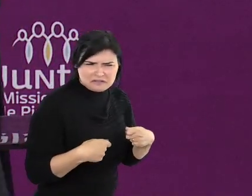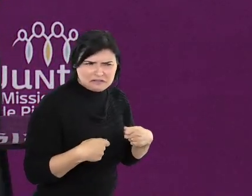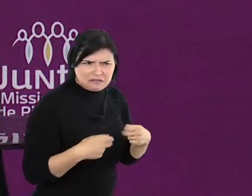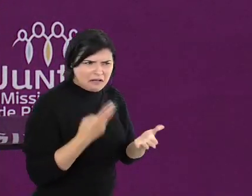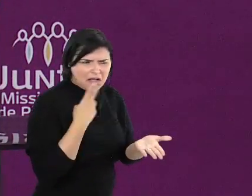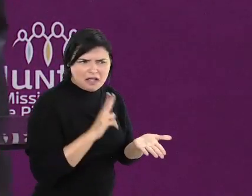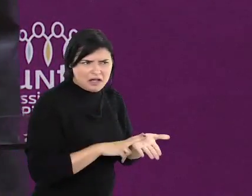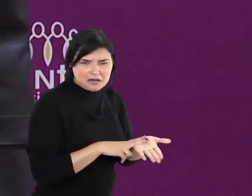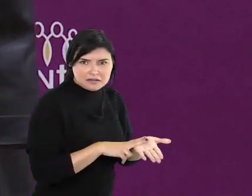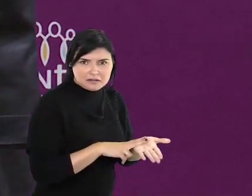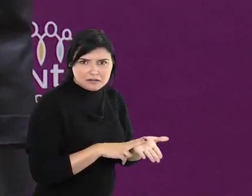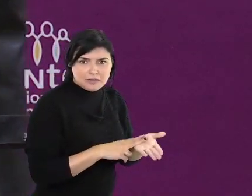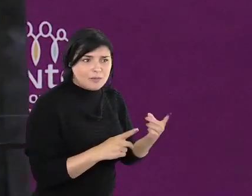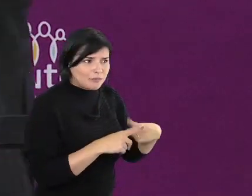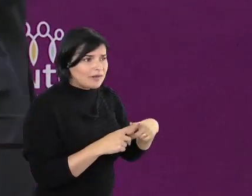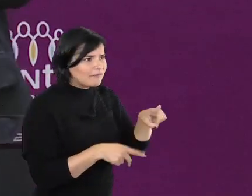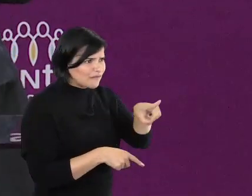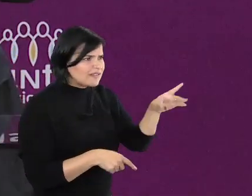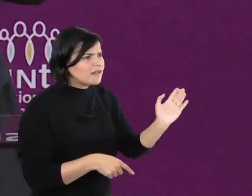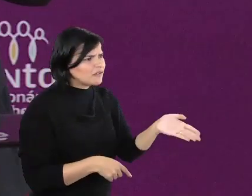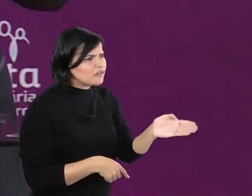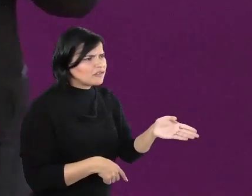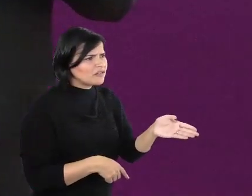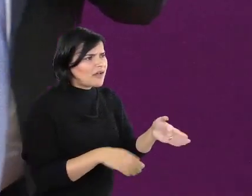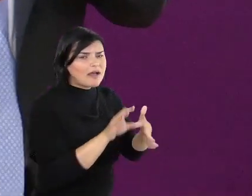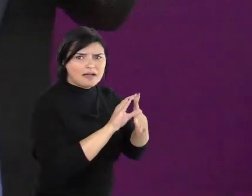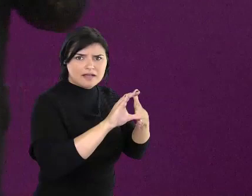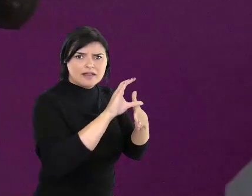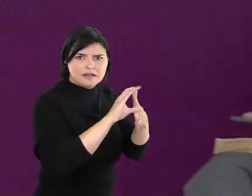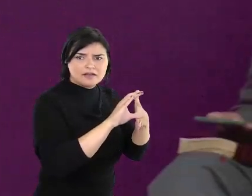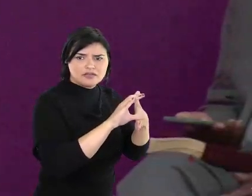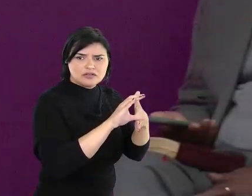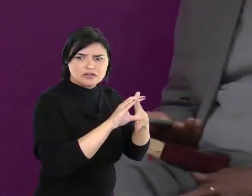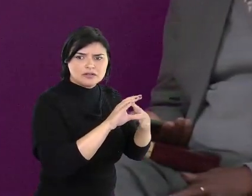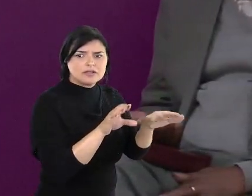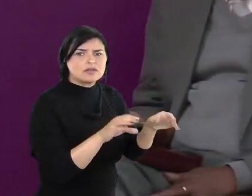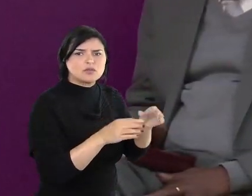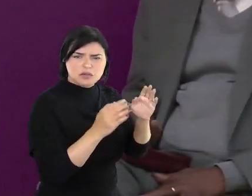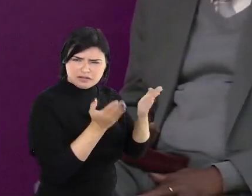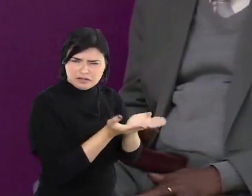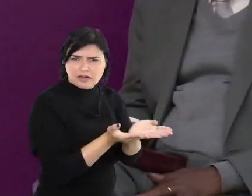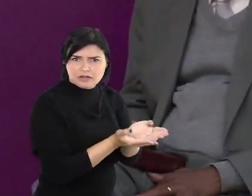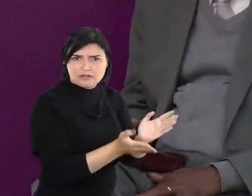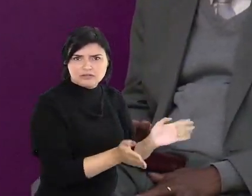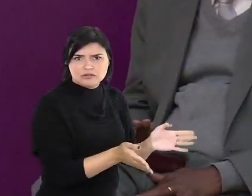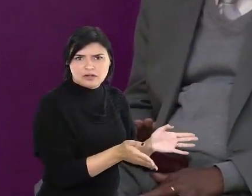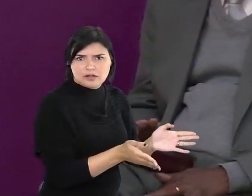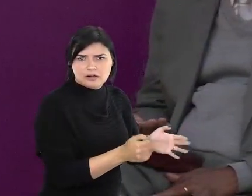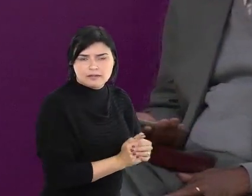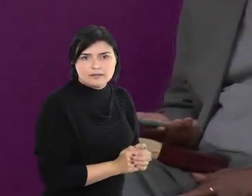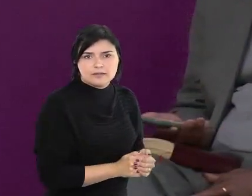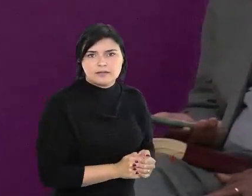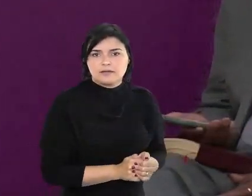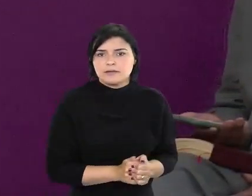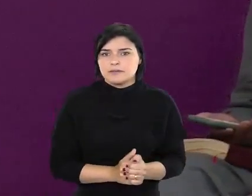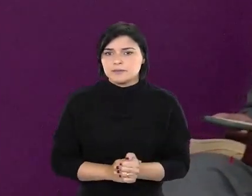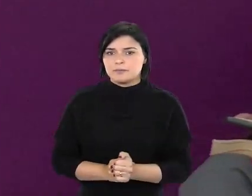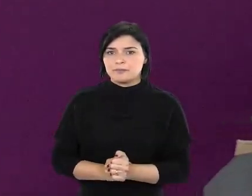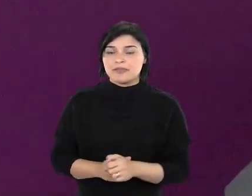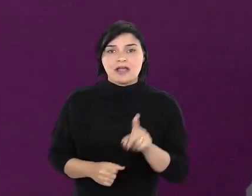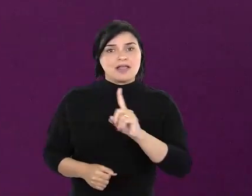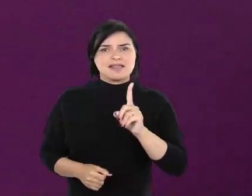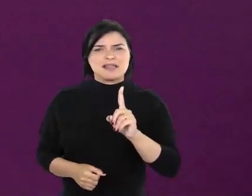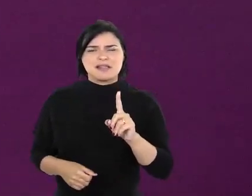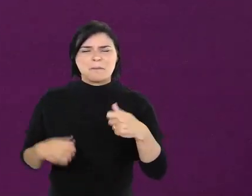o sucesso do pastor são as almas que ele ganha não é currículo não é